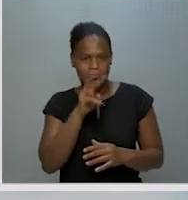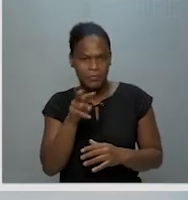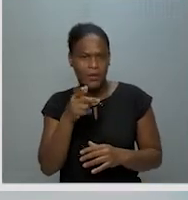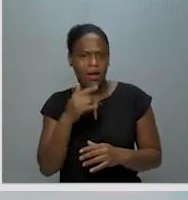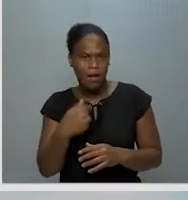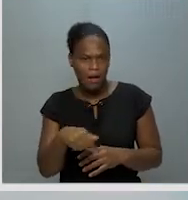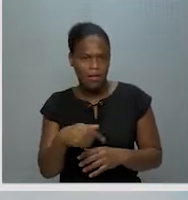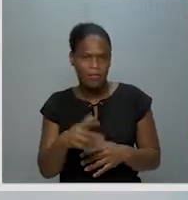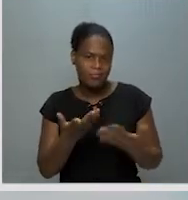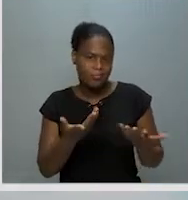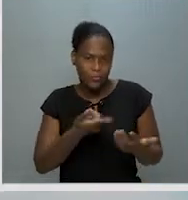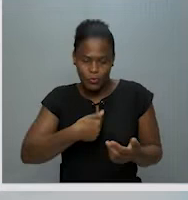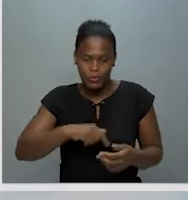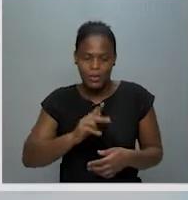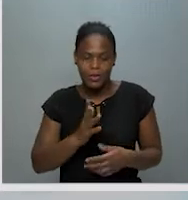aqui,